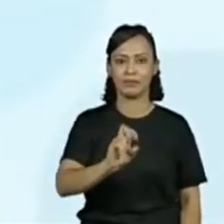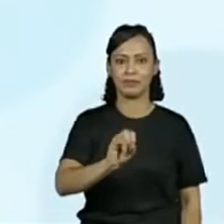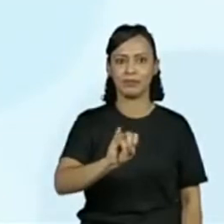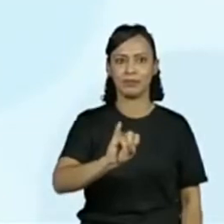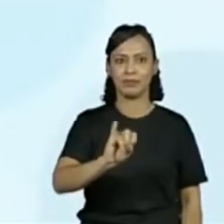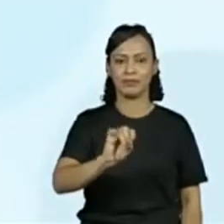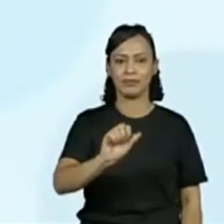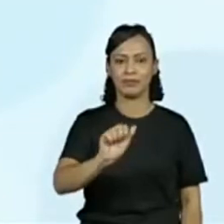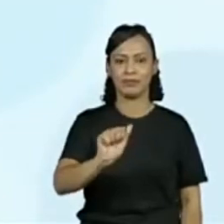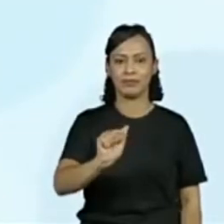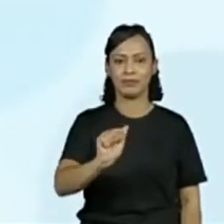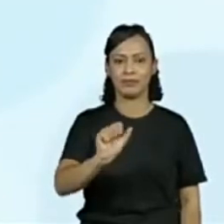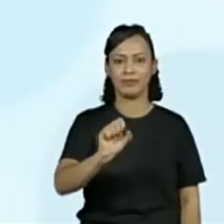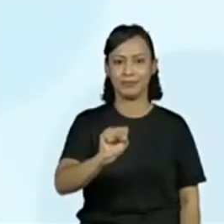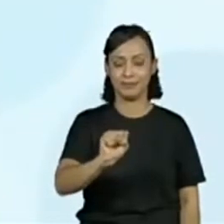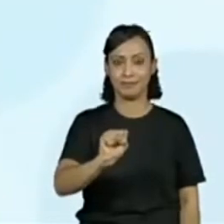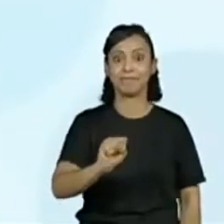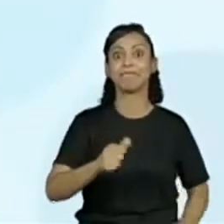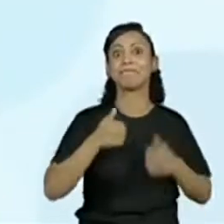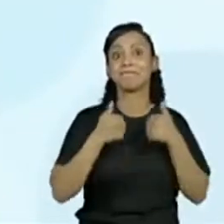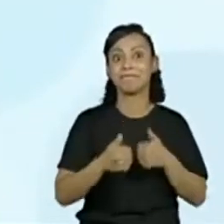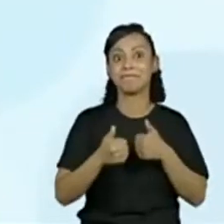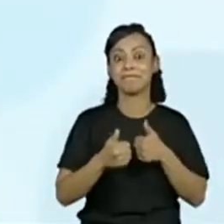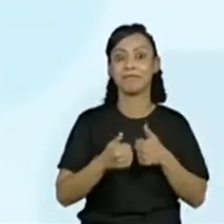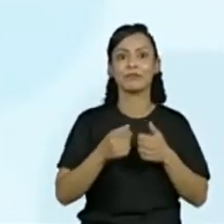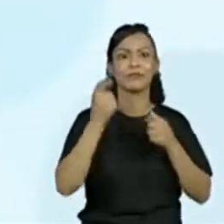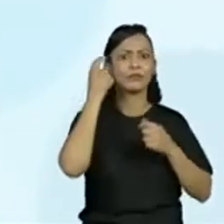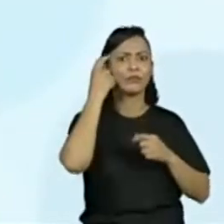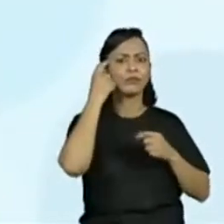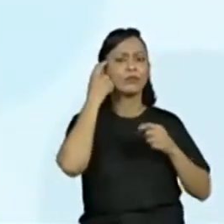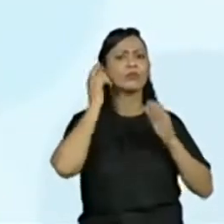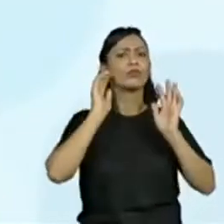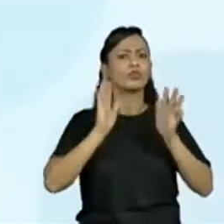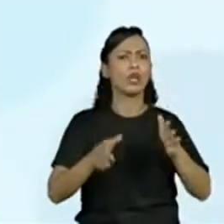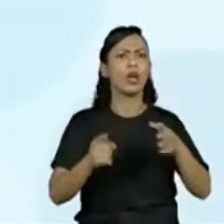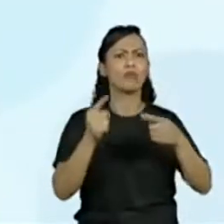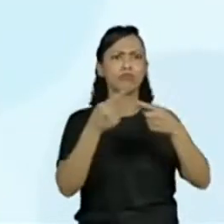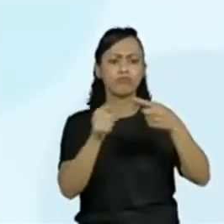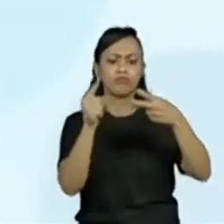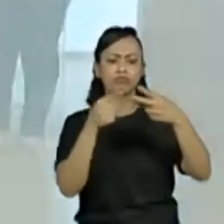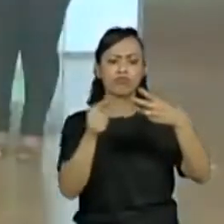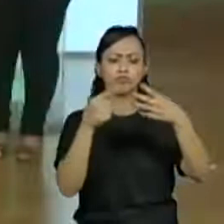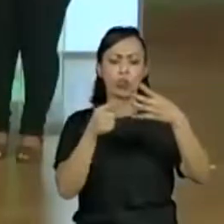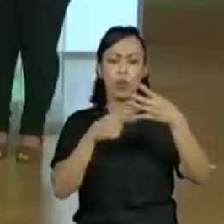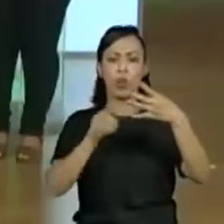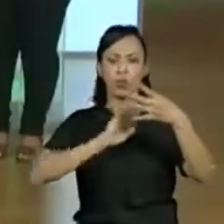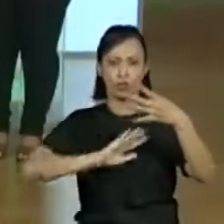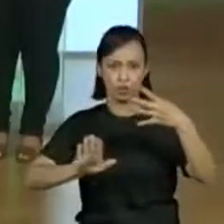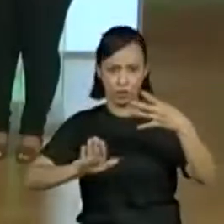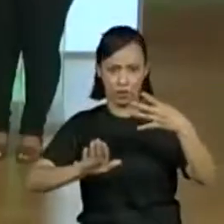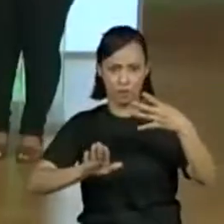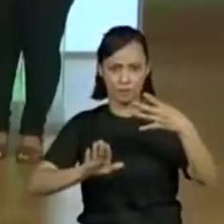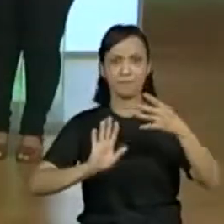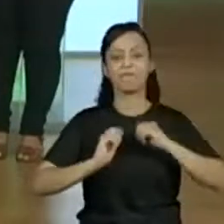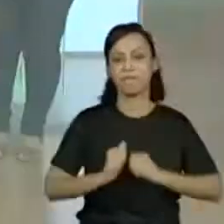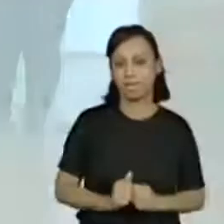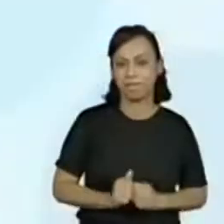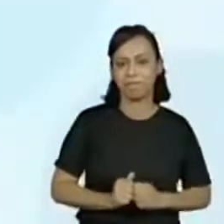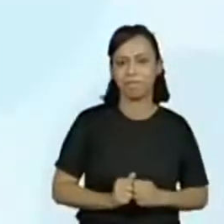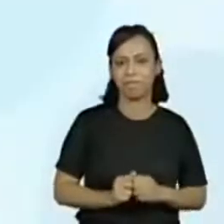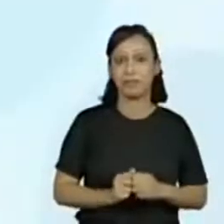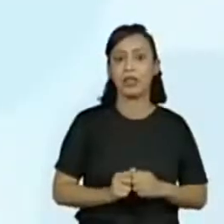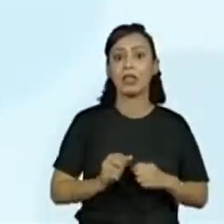agora vamos refletir sobre a escrita de uma brincadeira vamos lá não precisa mais guardar pode guardar Então olha lá